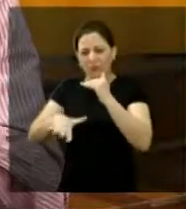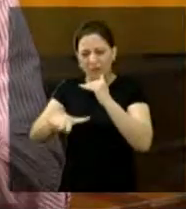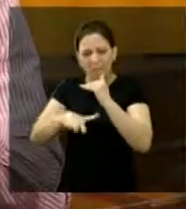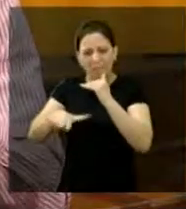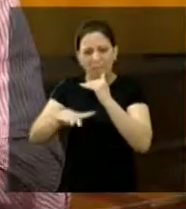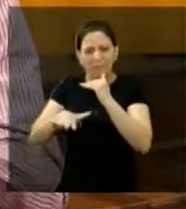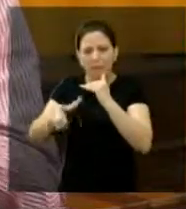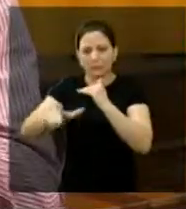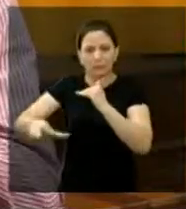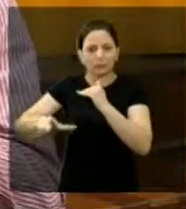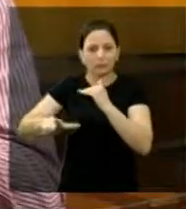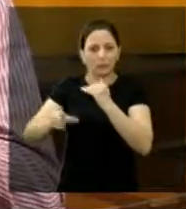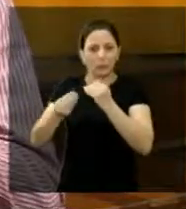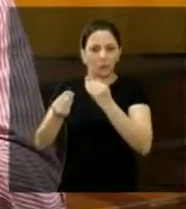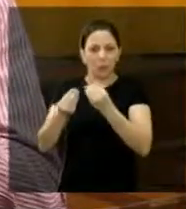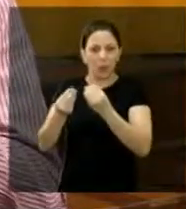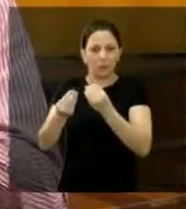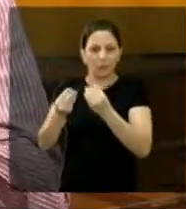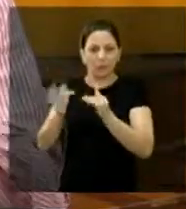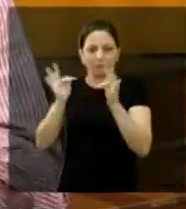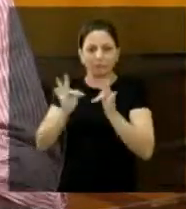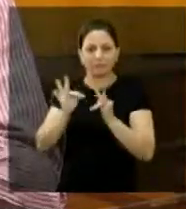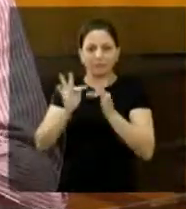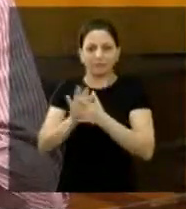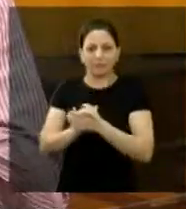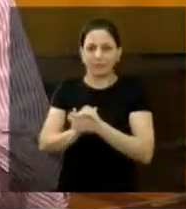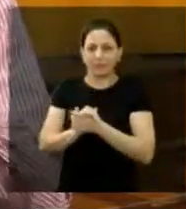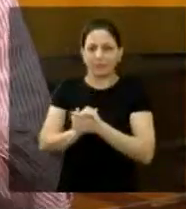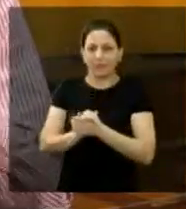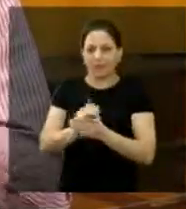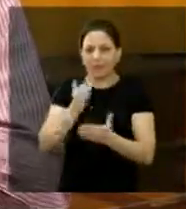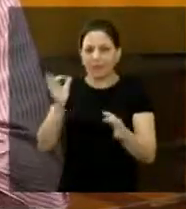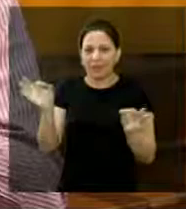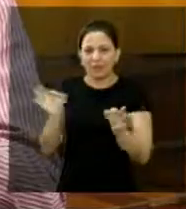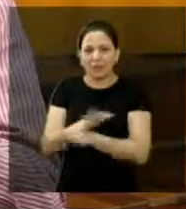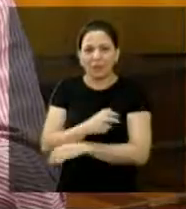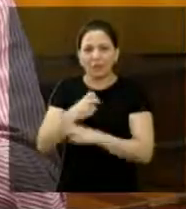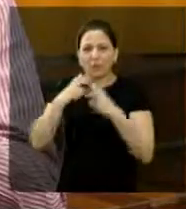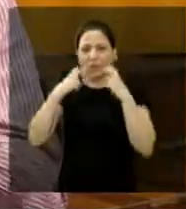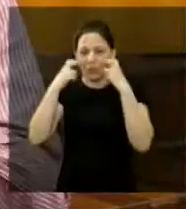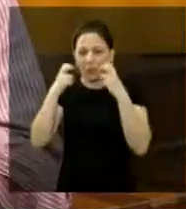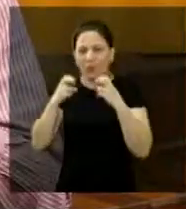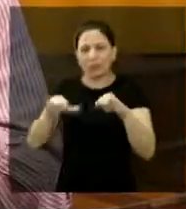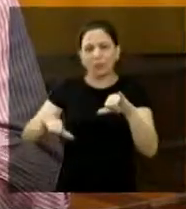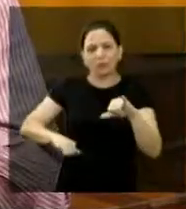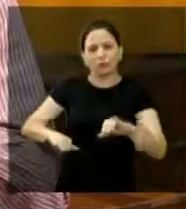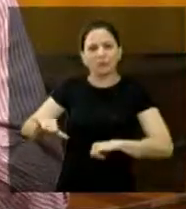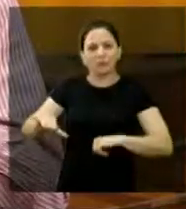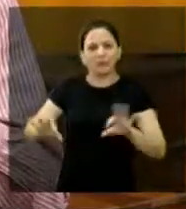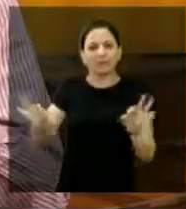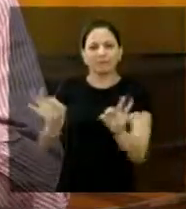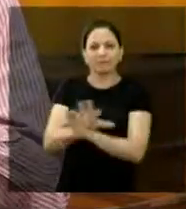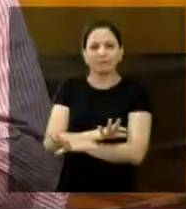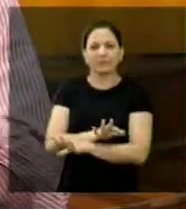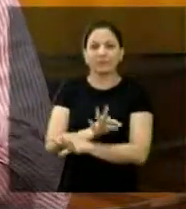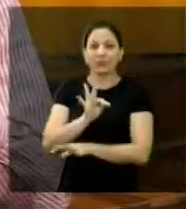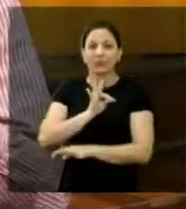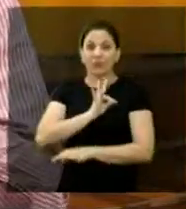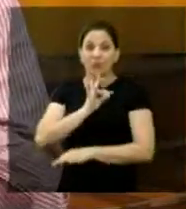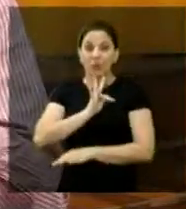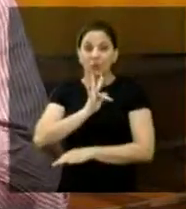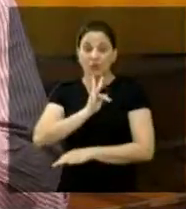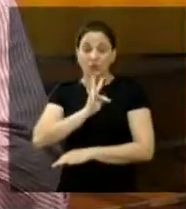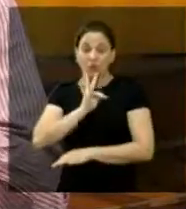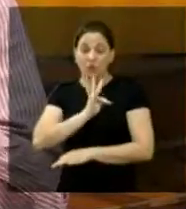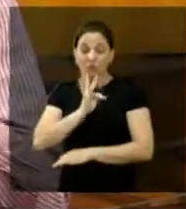jeito, não há como. E aí eu disse, acabou a vergonha, acabou o sofrimento, né? Acabou, a Ferroviária está de volta ao